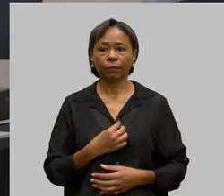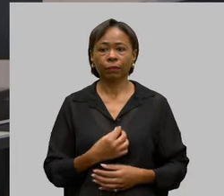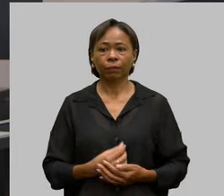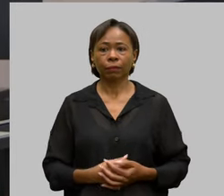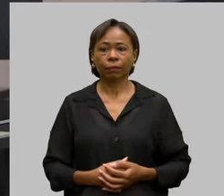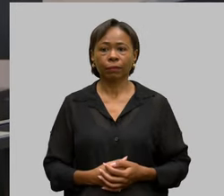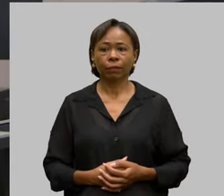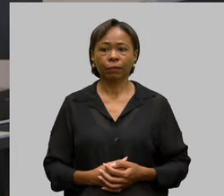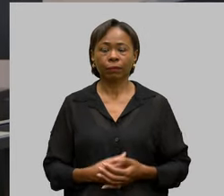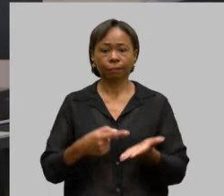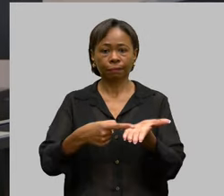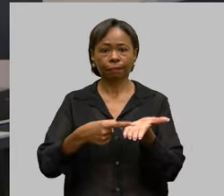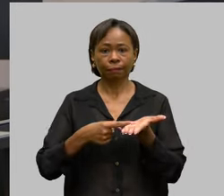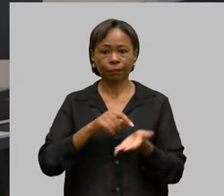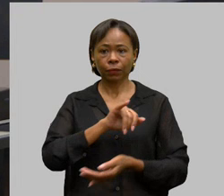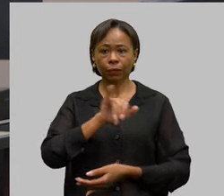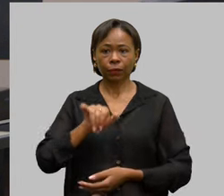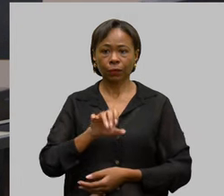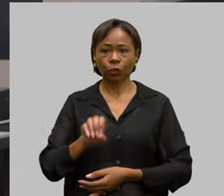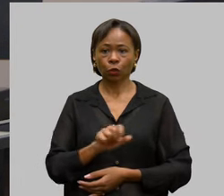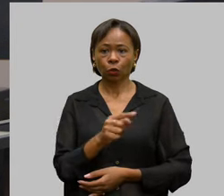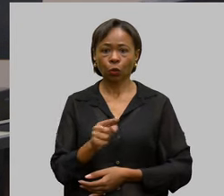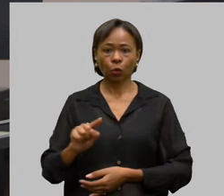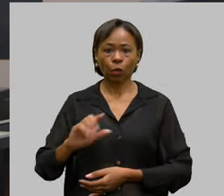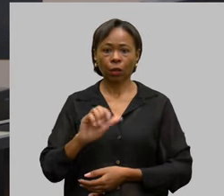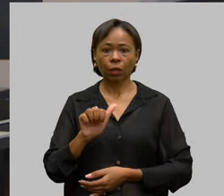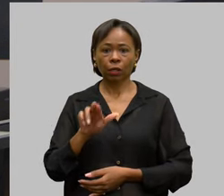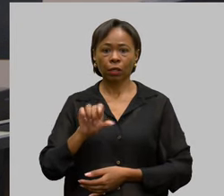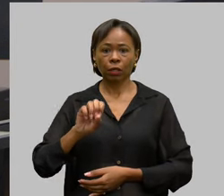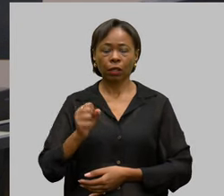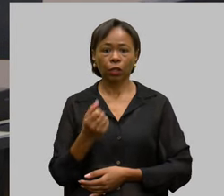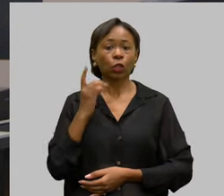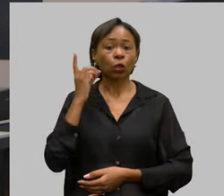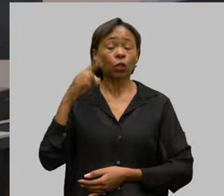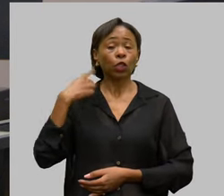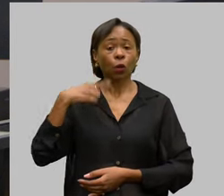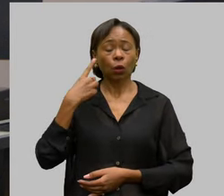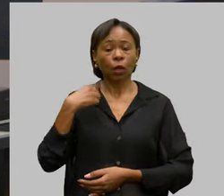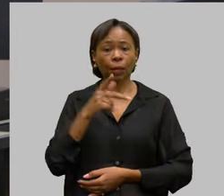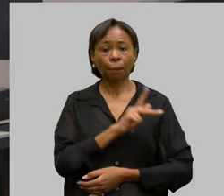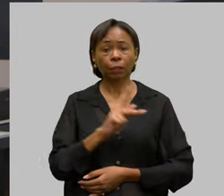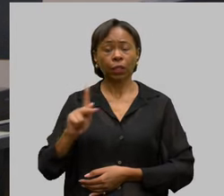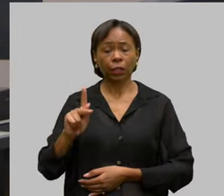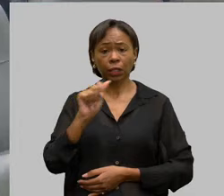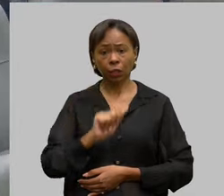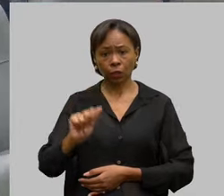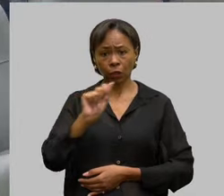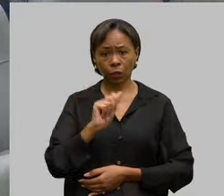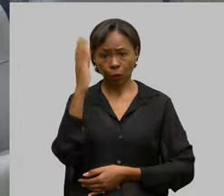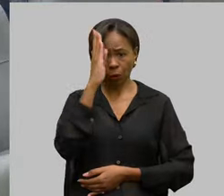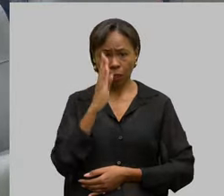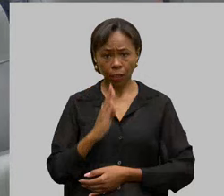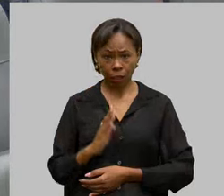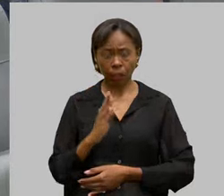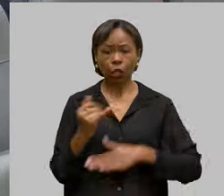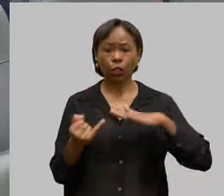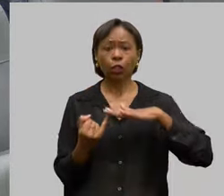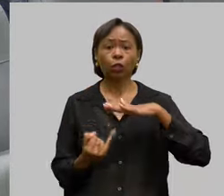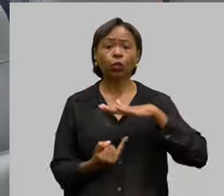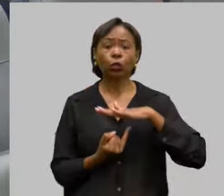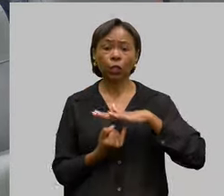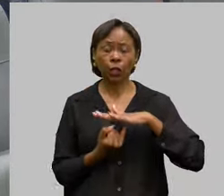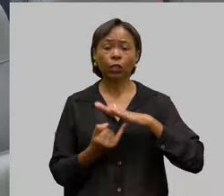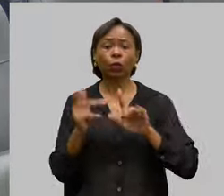convidamos João Carlos Figueiredo advogado e Presidente da Associação Brasileira de instituições de